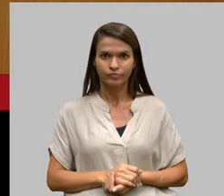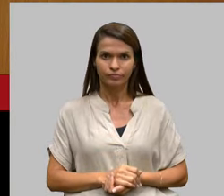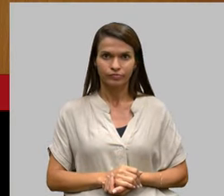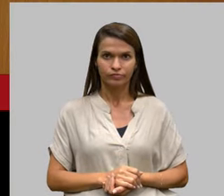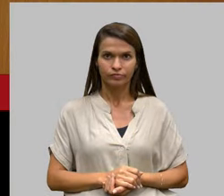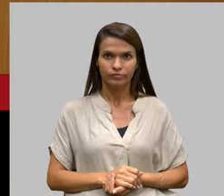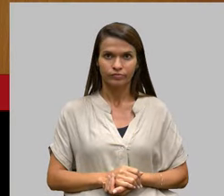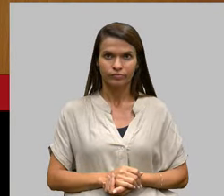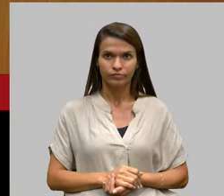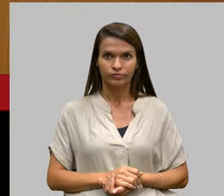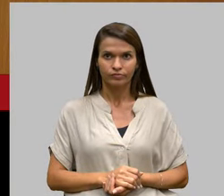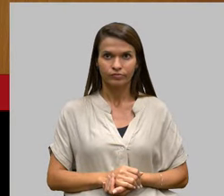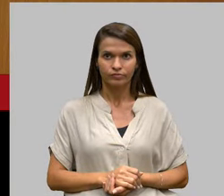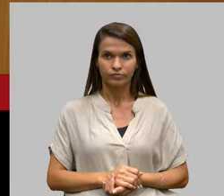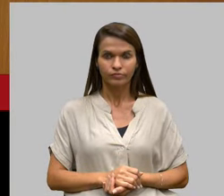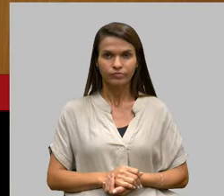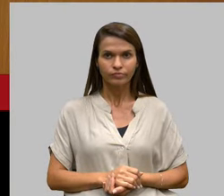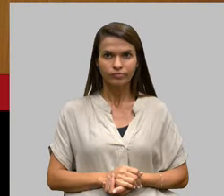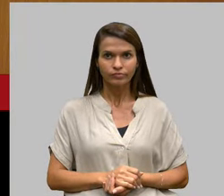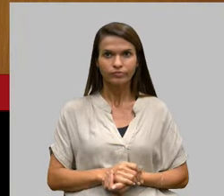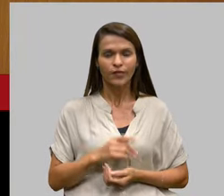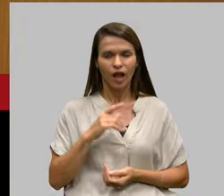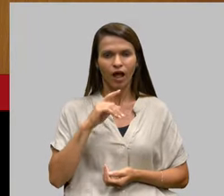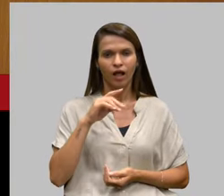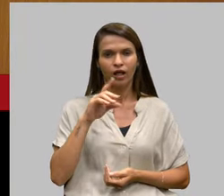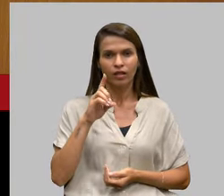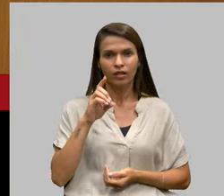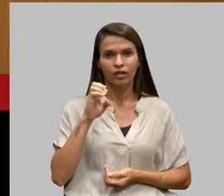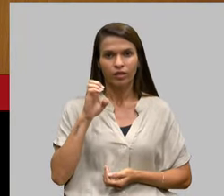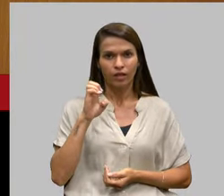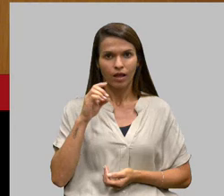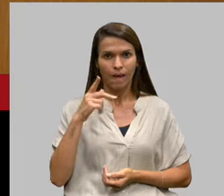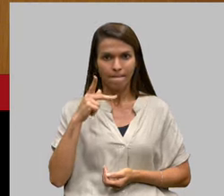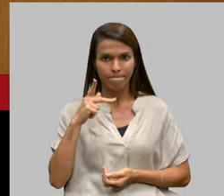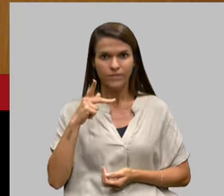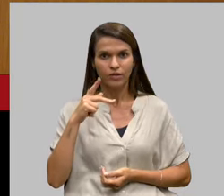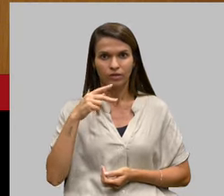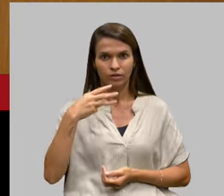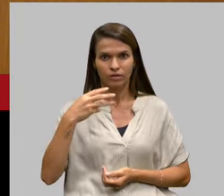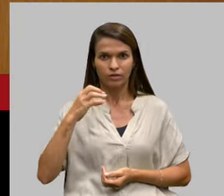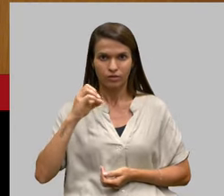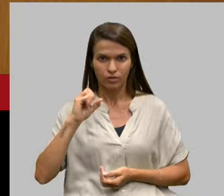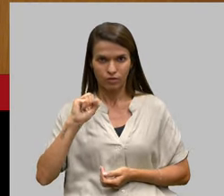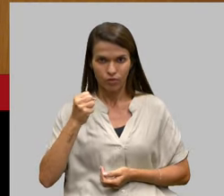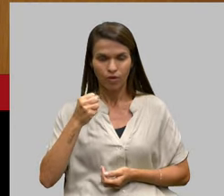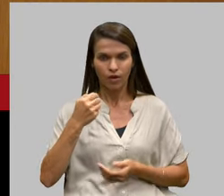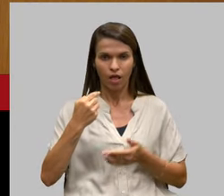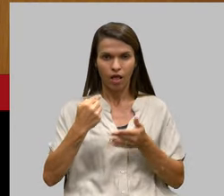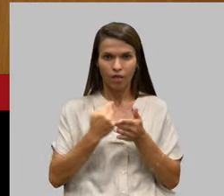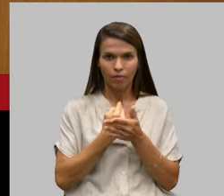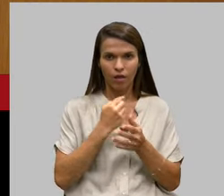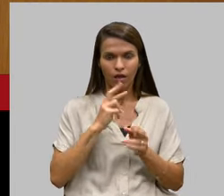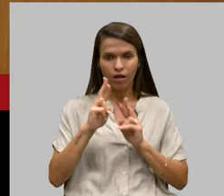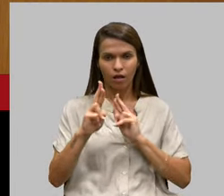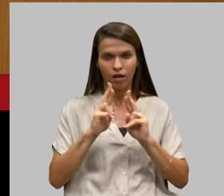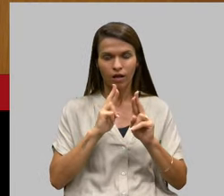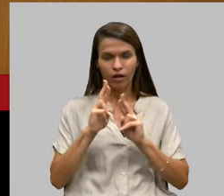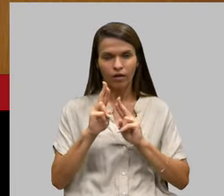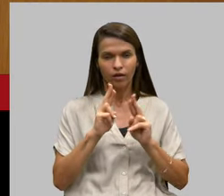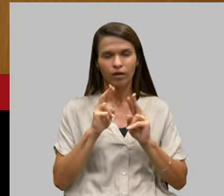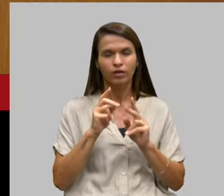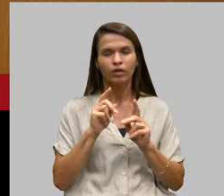mínima tem a questão da PEC 38 também né e e a pergunta é relativa à questão da